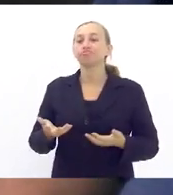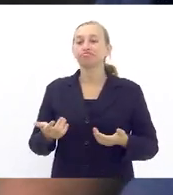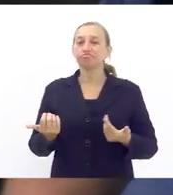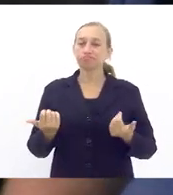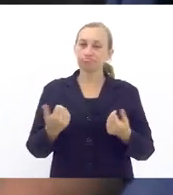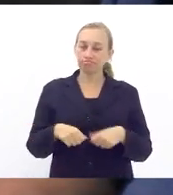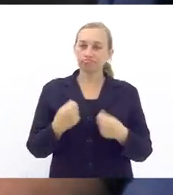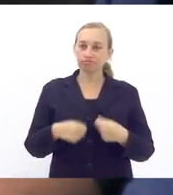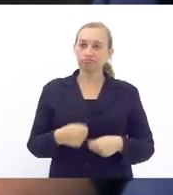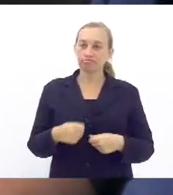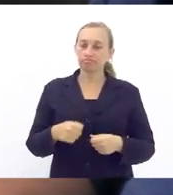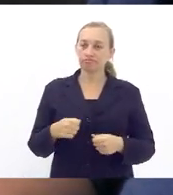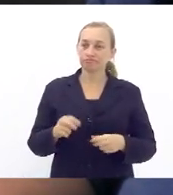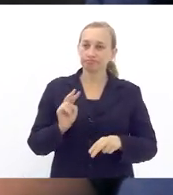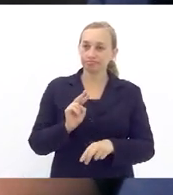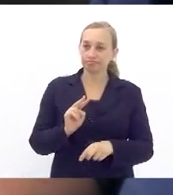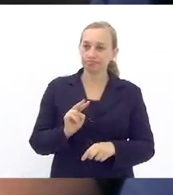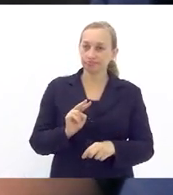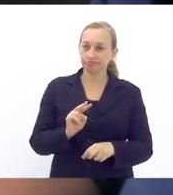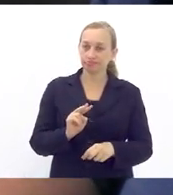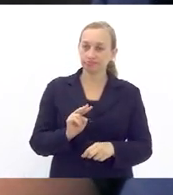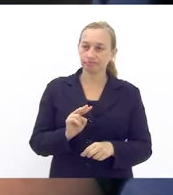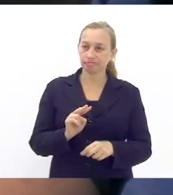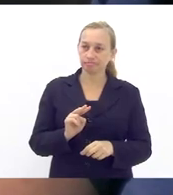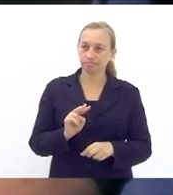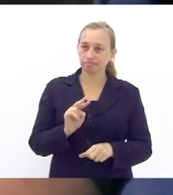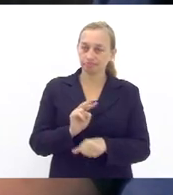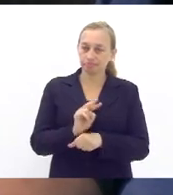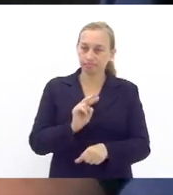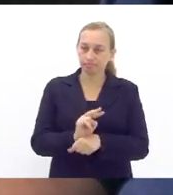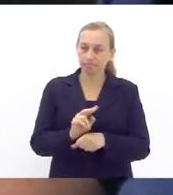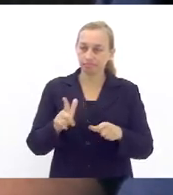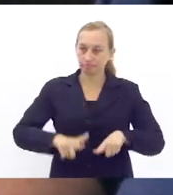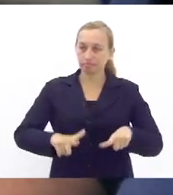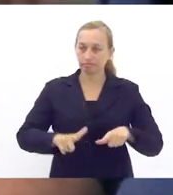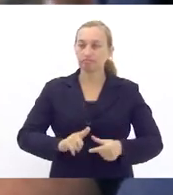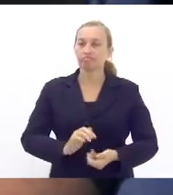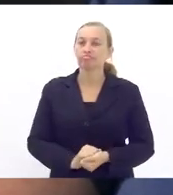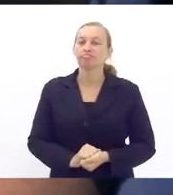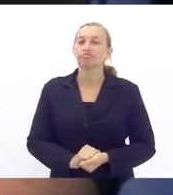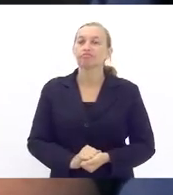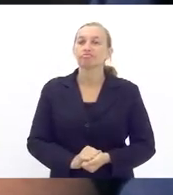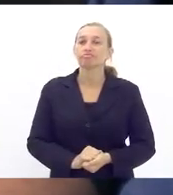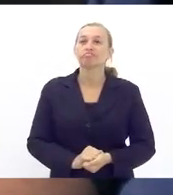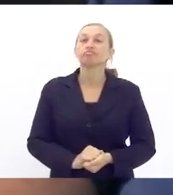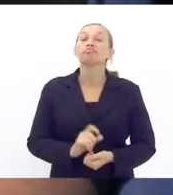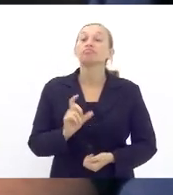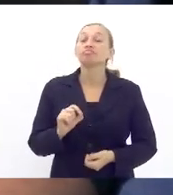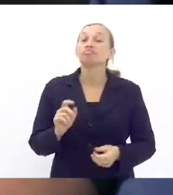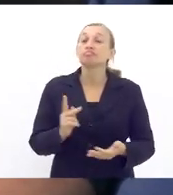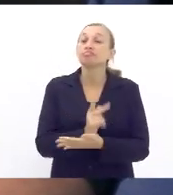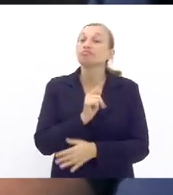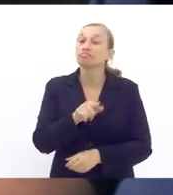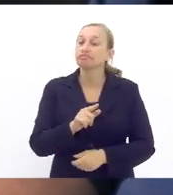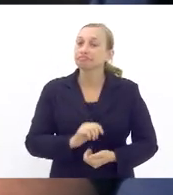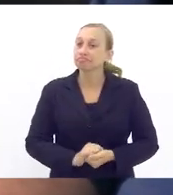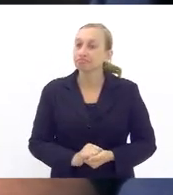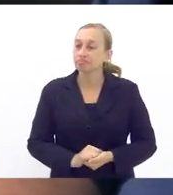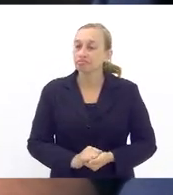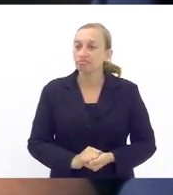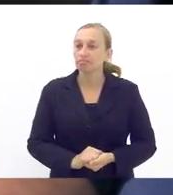é que seja isolada Claro E aí qual é o qual é a coisa que vai isolar aquilo a gente